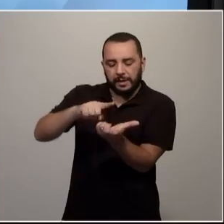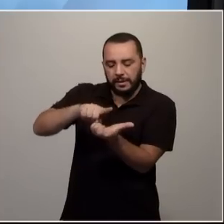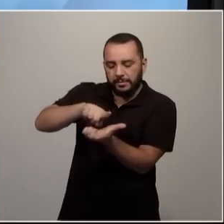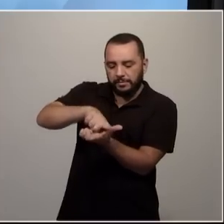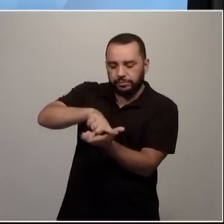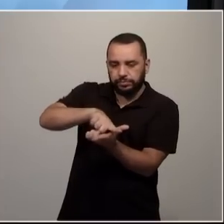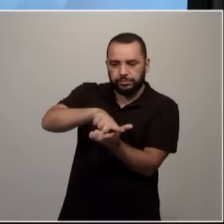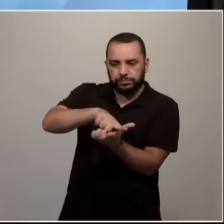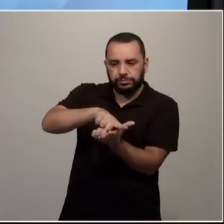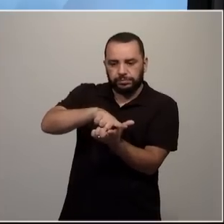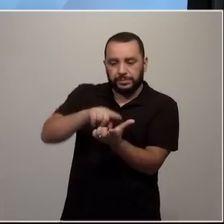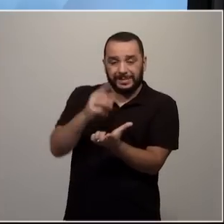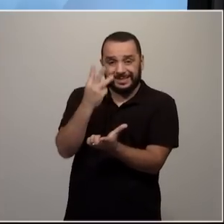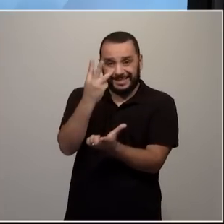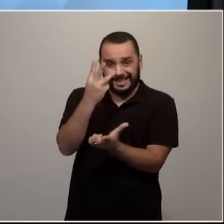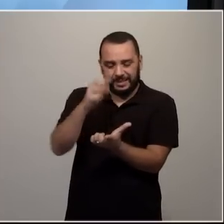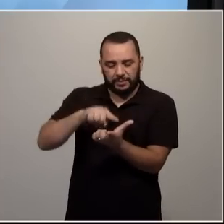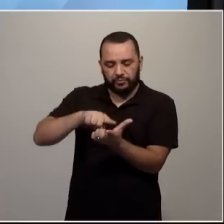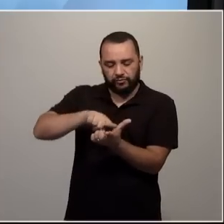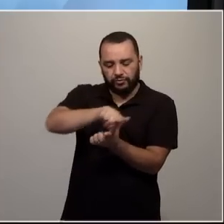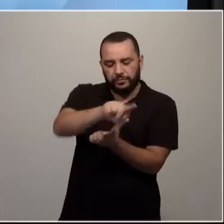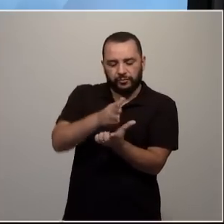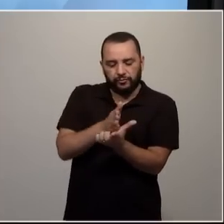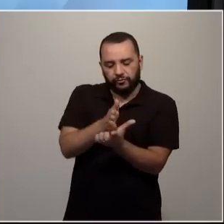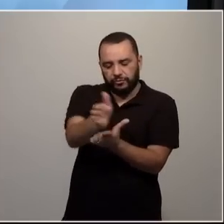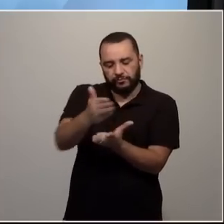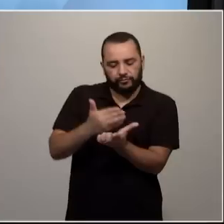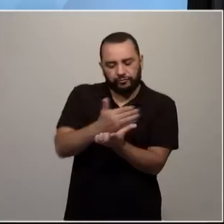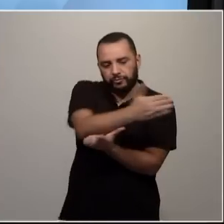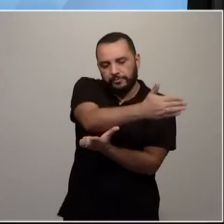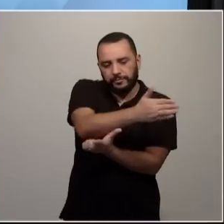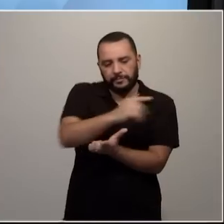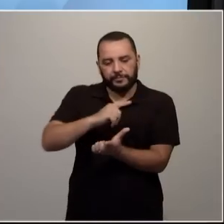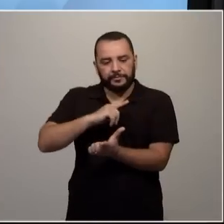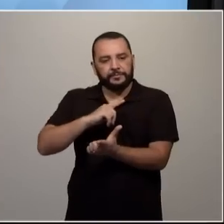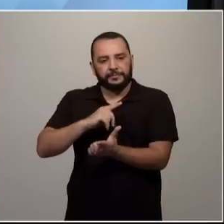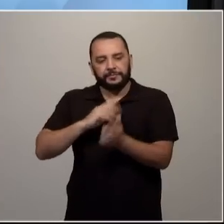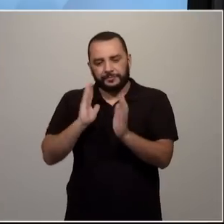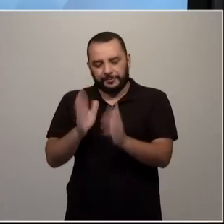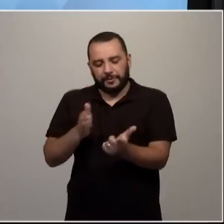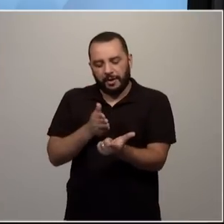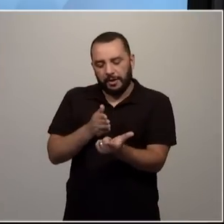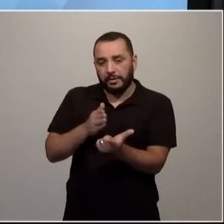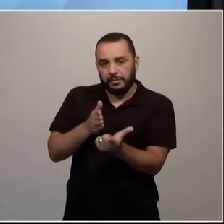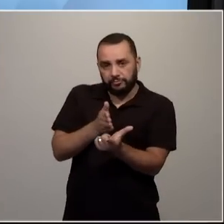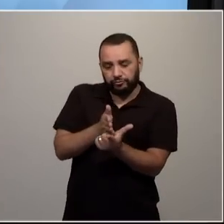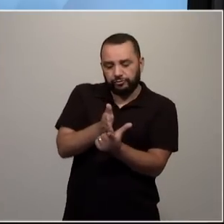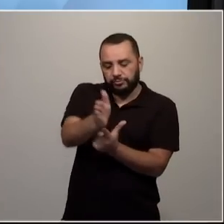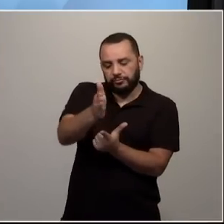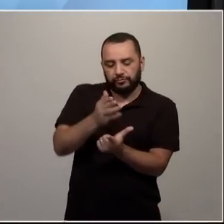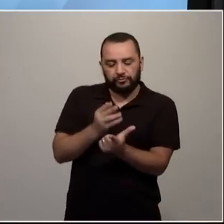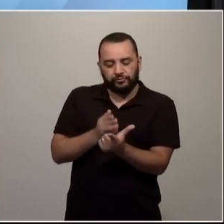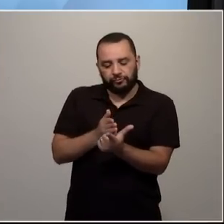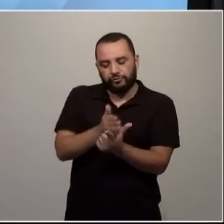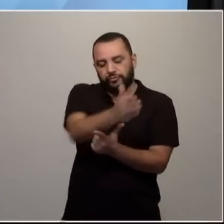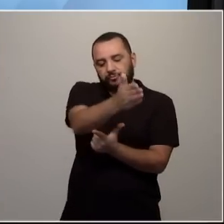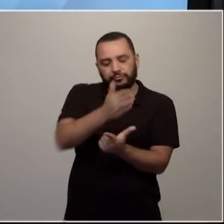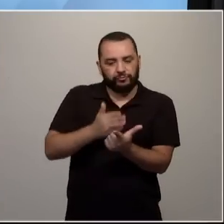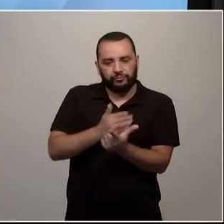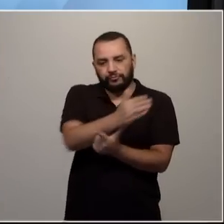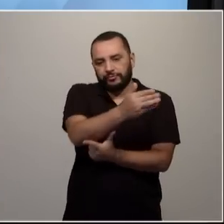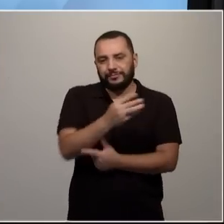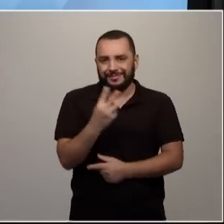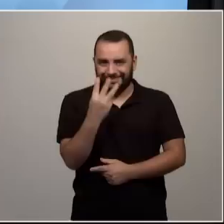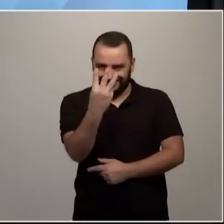plano. Ao contrário disso, em que eles não são. Nessa situação, eles ocupam as 3 dimensões do espaço. Nessa posição, eles